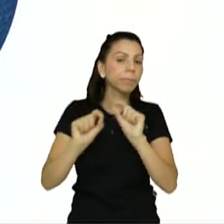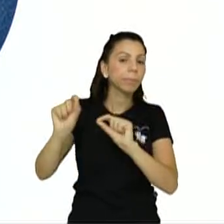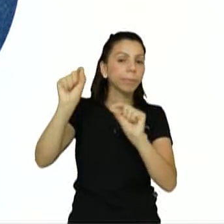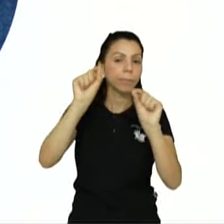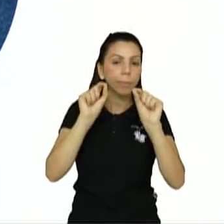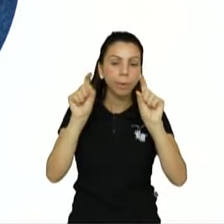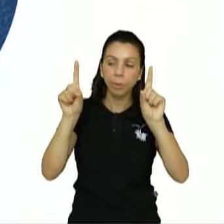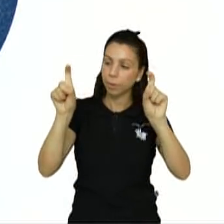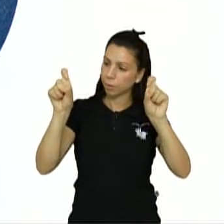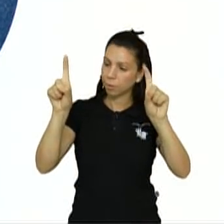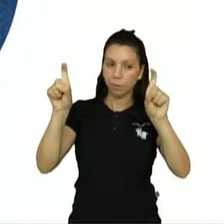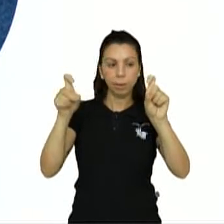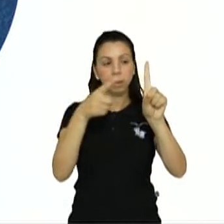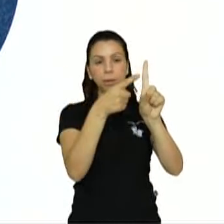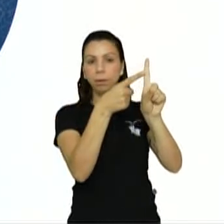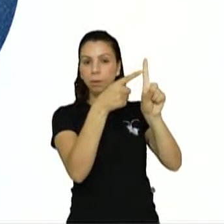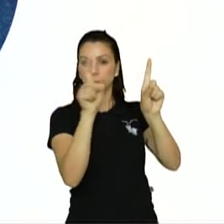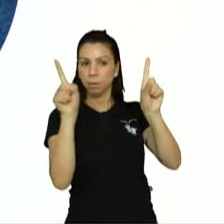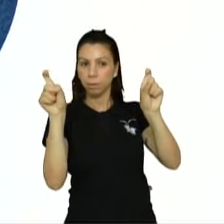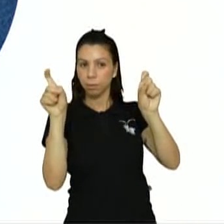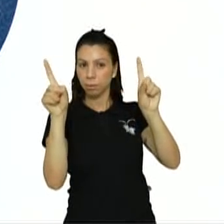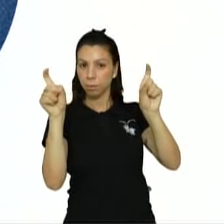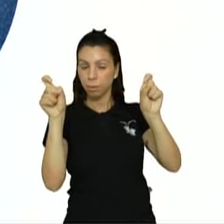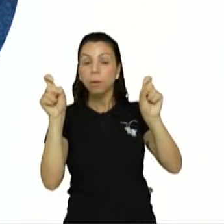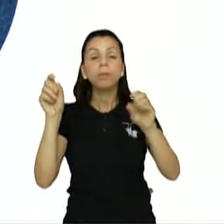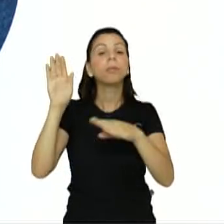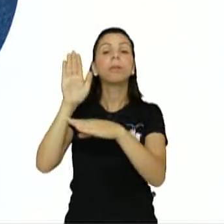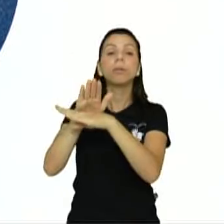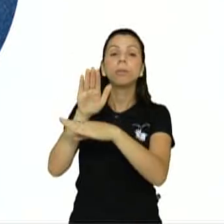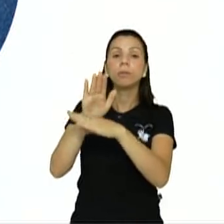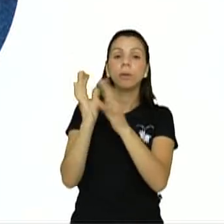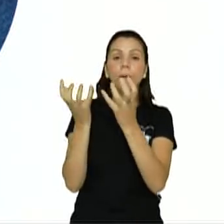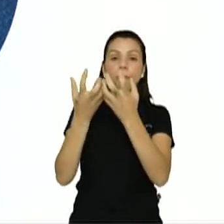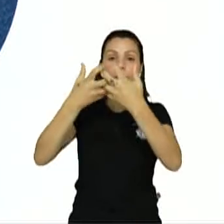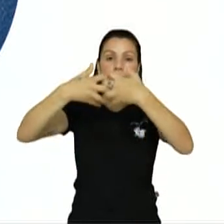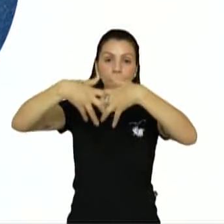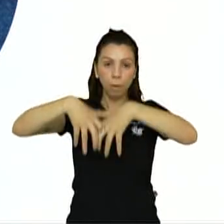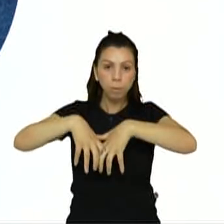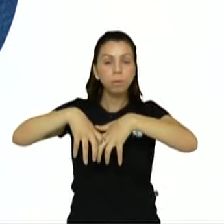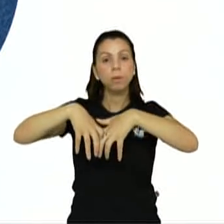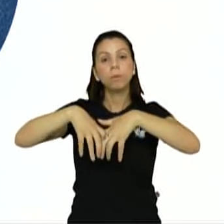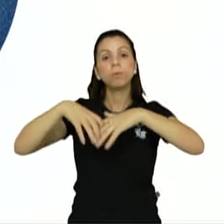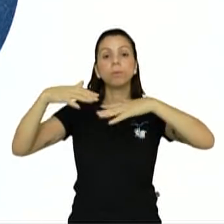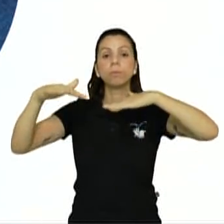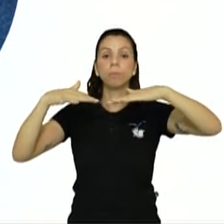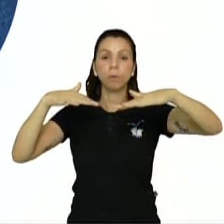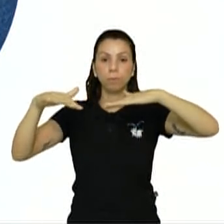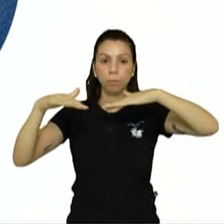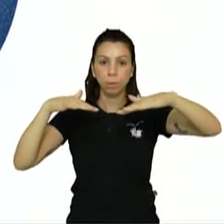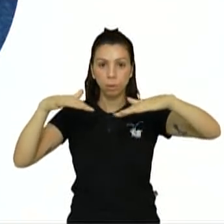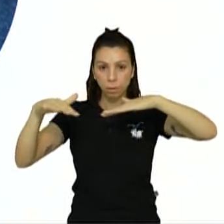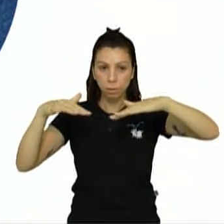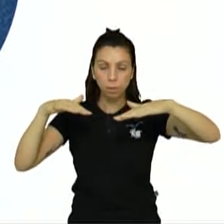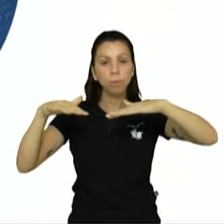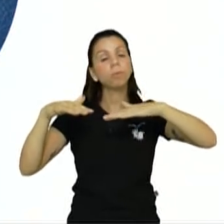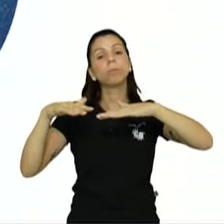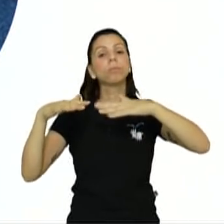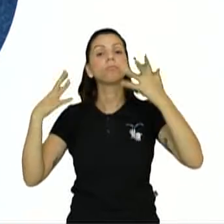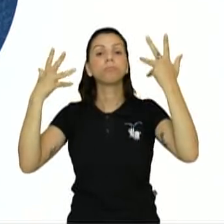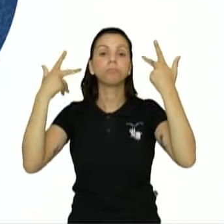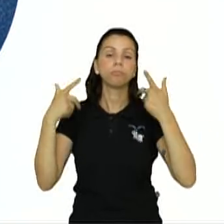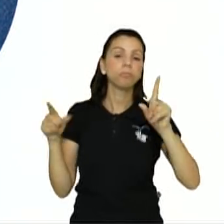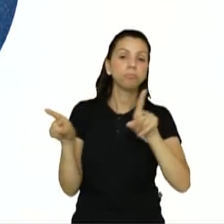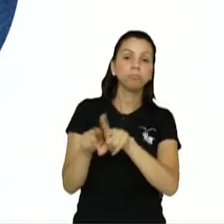apêndices, eles têm articulações. E isso ajuda nas funções de movimentação desse animal e até mesmo